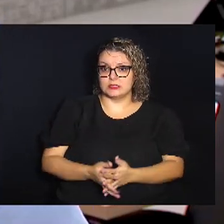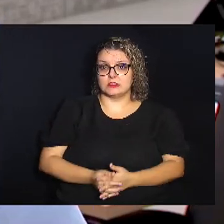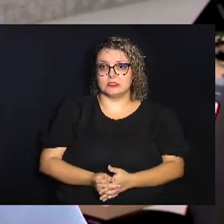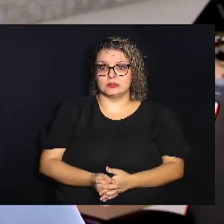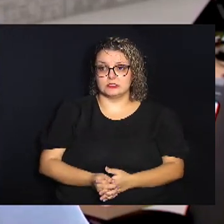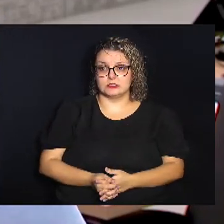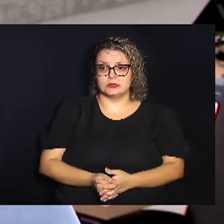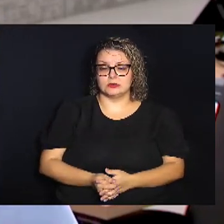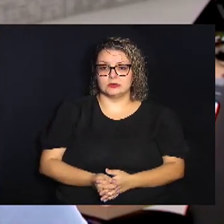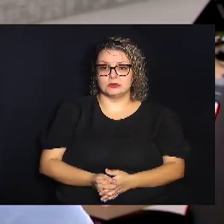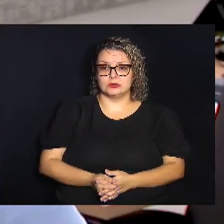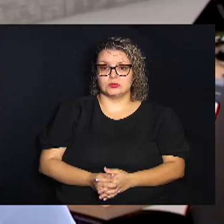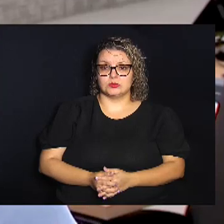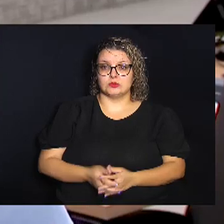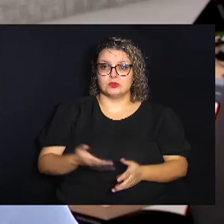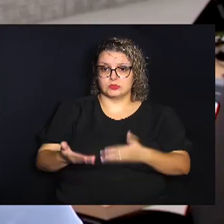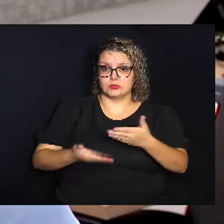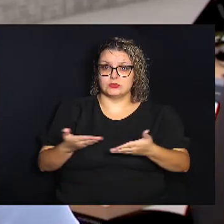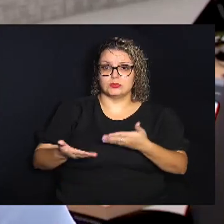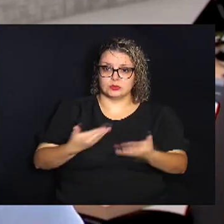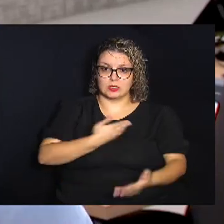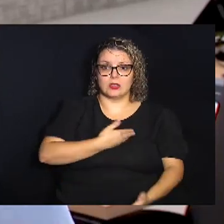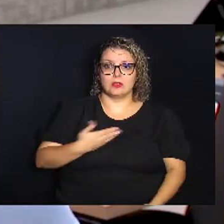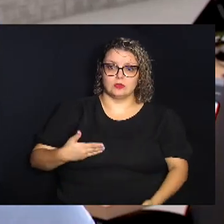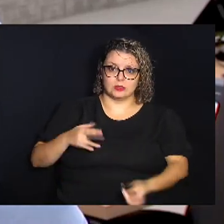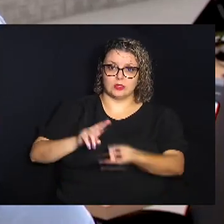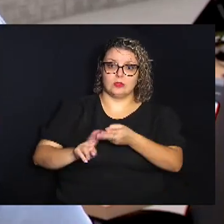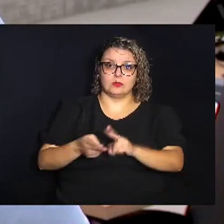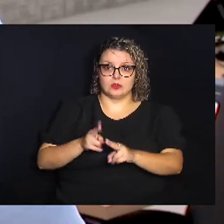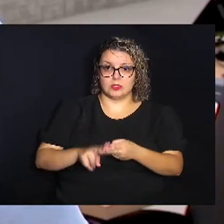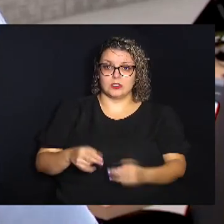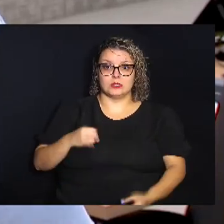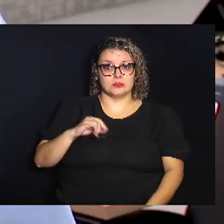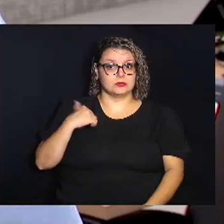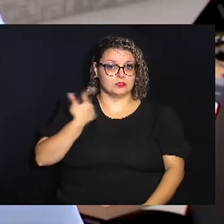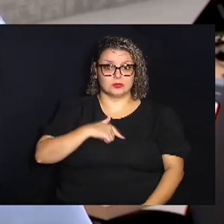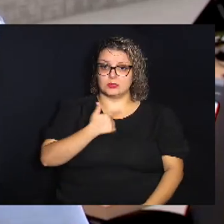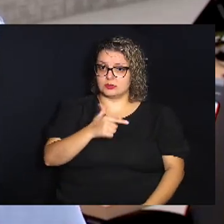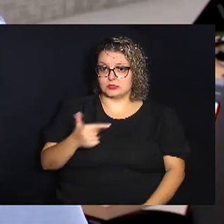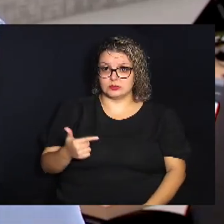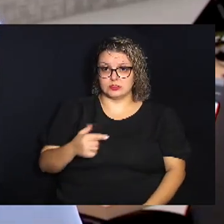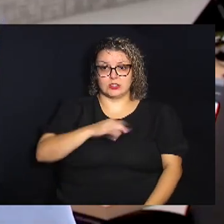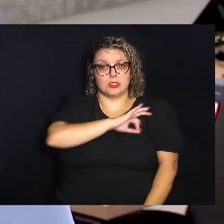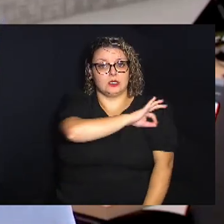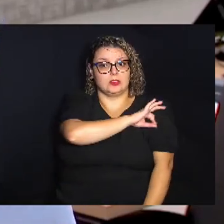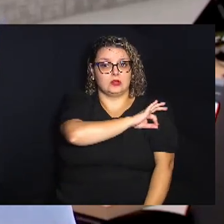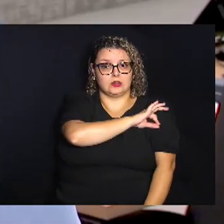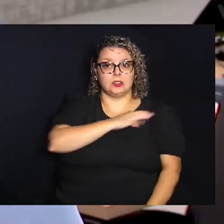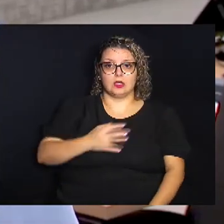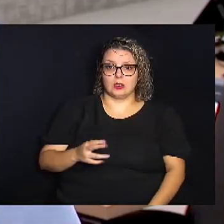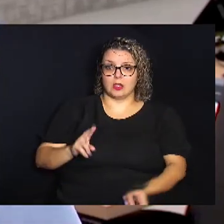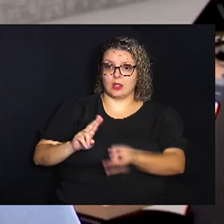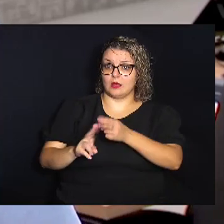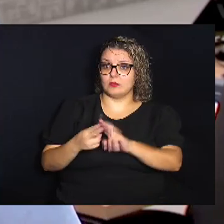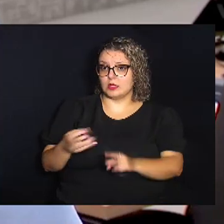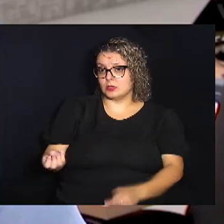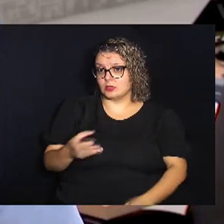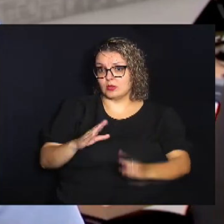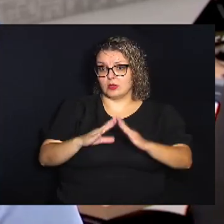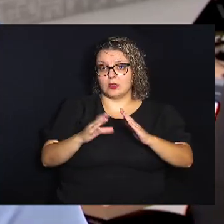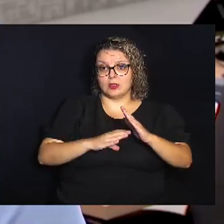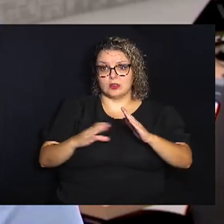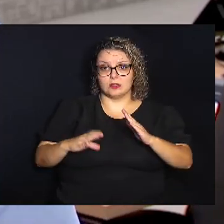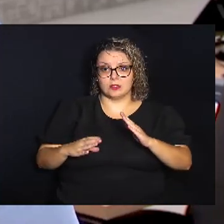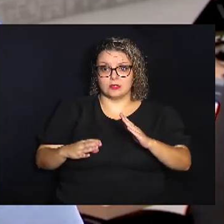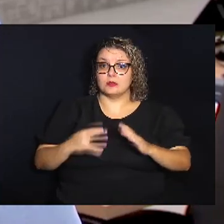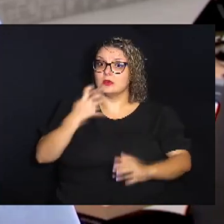precisava ter um sistema, um serviço público, né, habilitado para isso. Se nós não temos, que a Prefeitura habilite novas clínicas, mas as